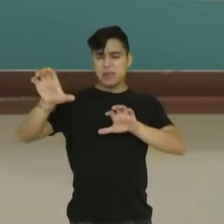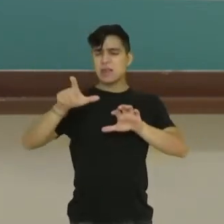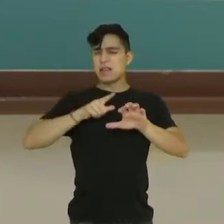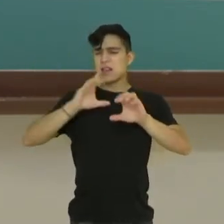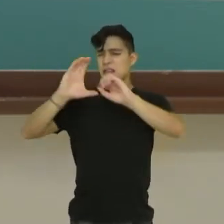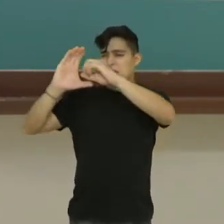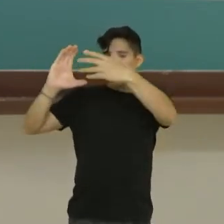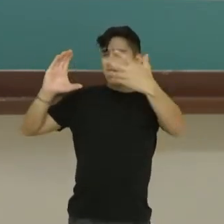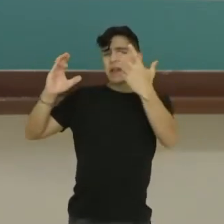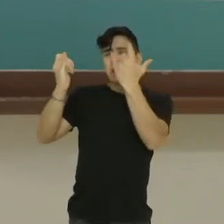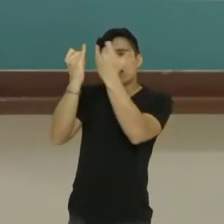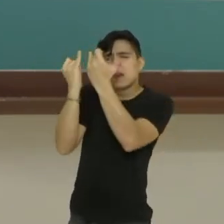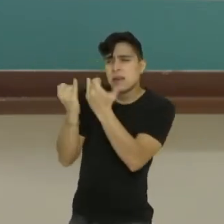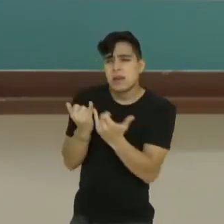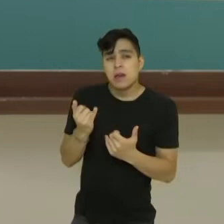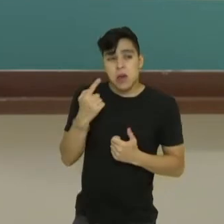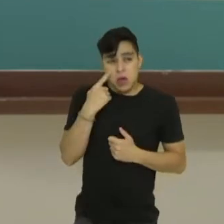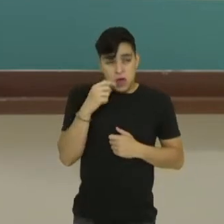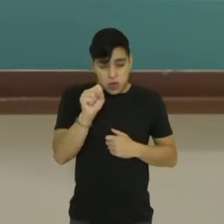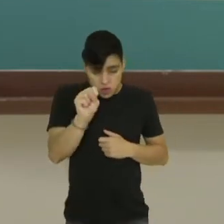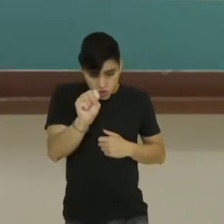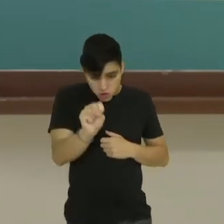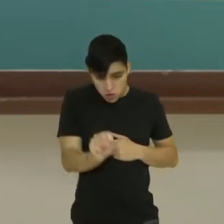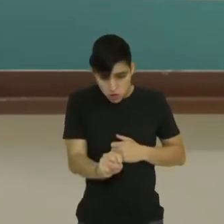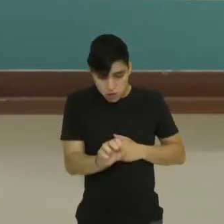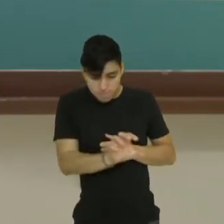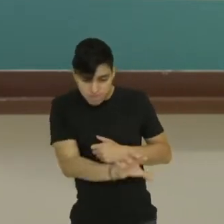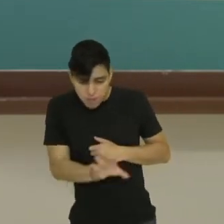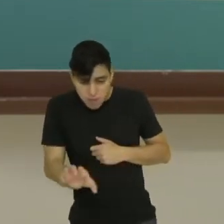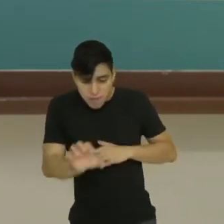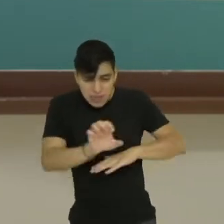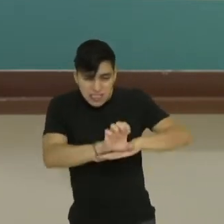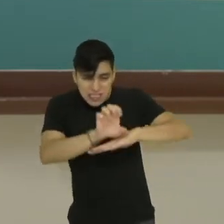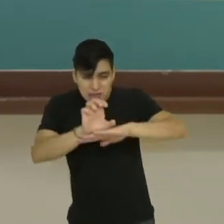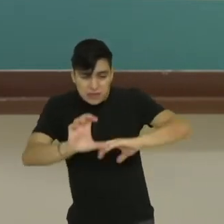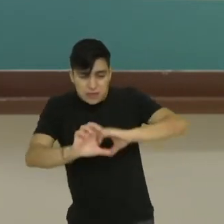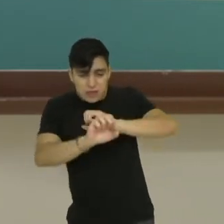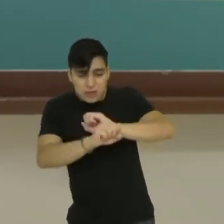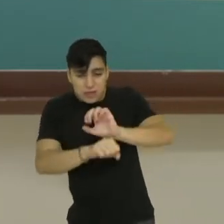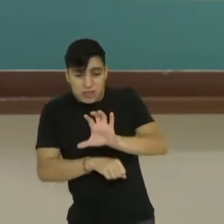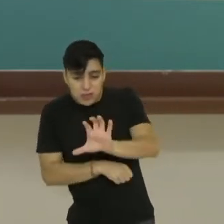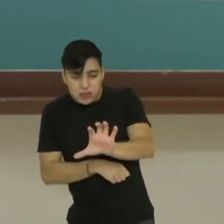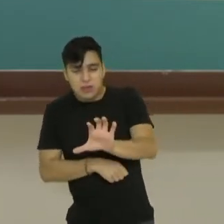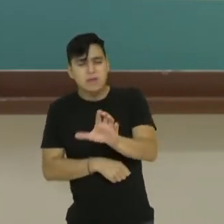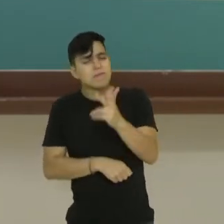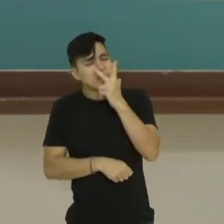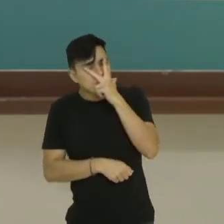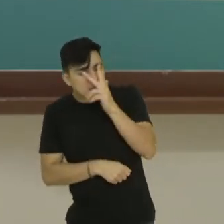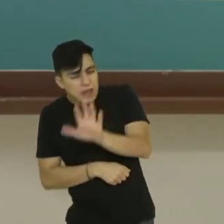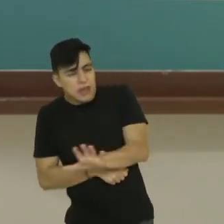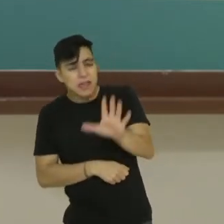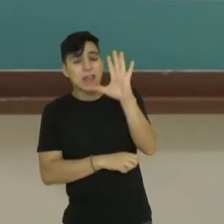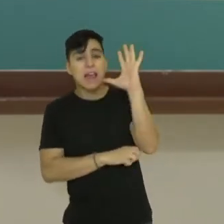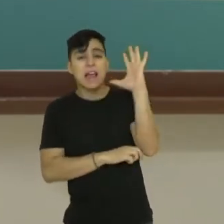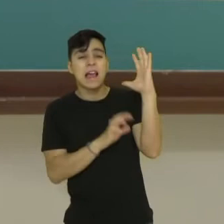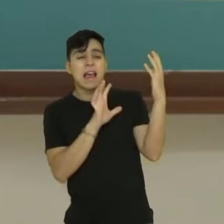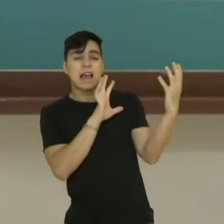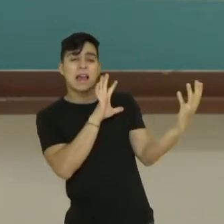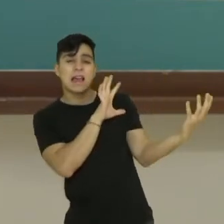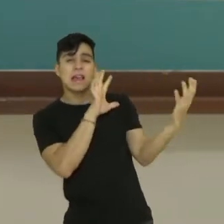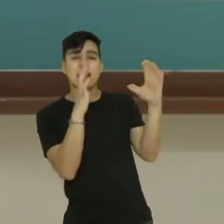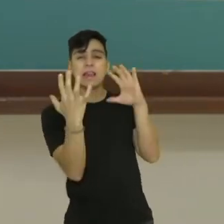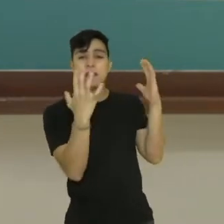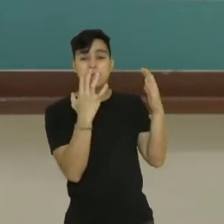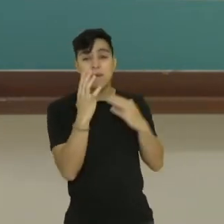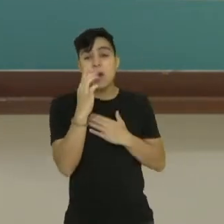comum. Por exemplo, na região sul do Brasil, nós temos a questão do clima. É a única parte do Brasil que